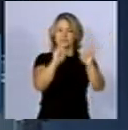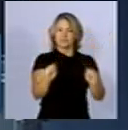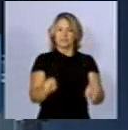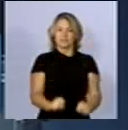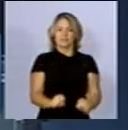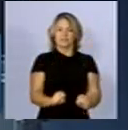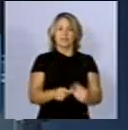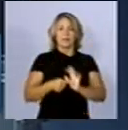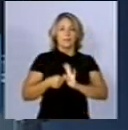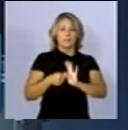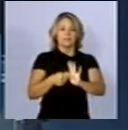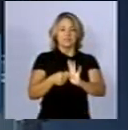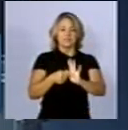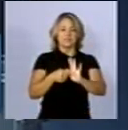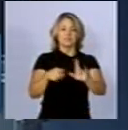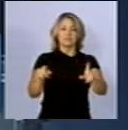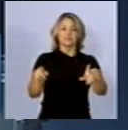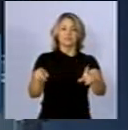Eh, focando